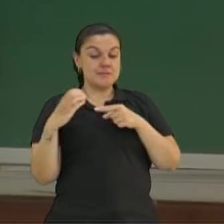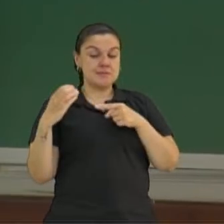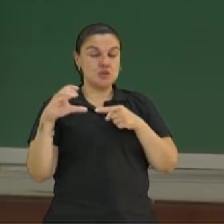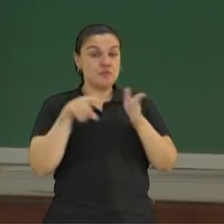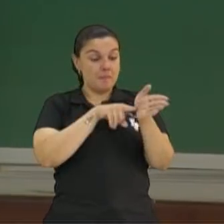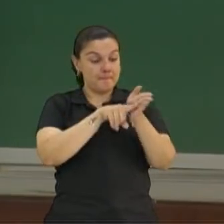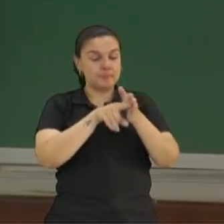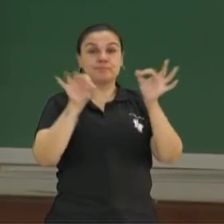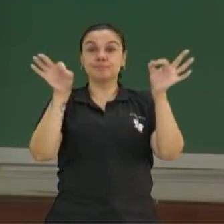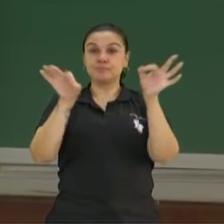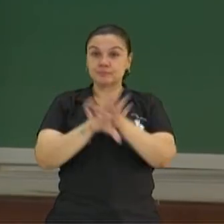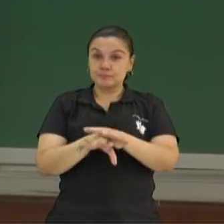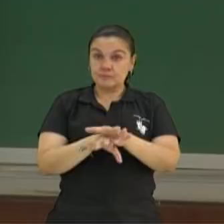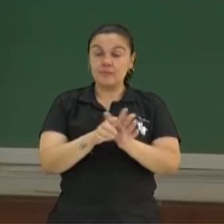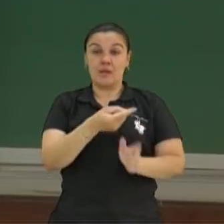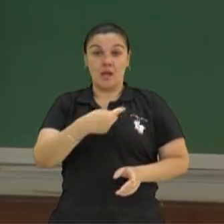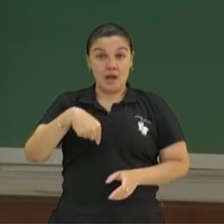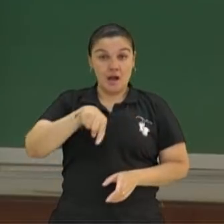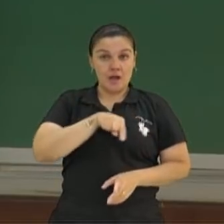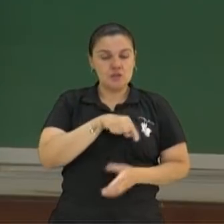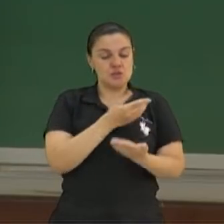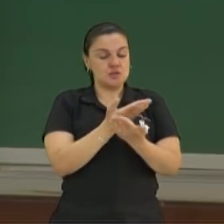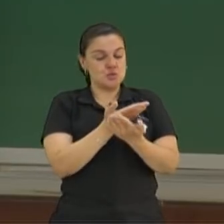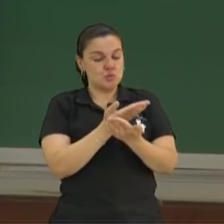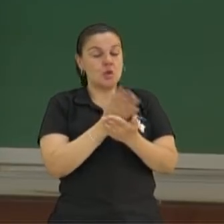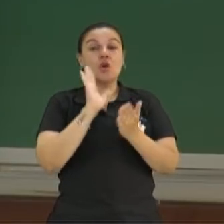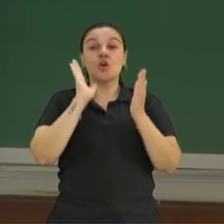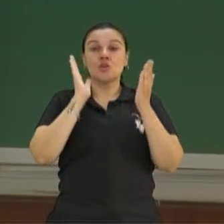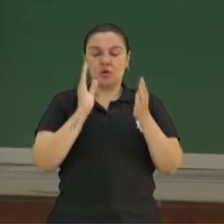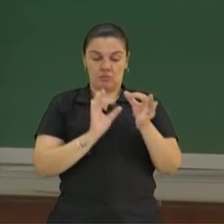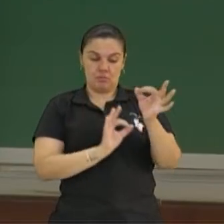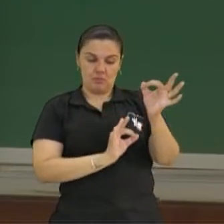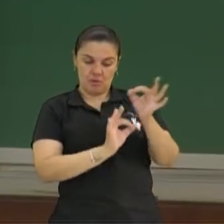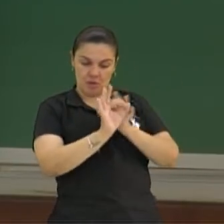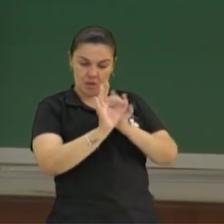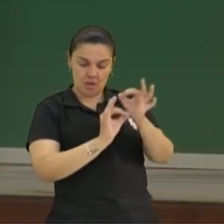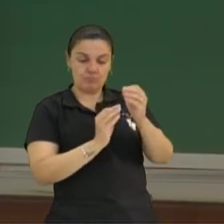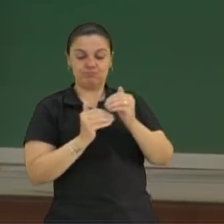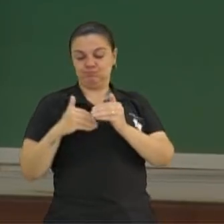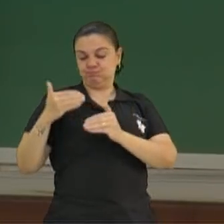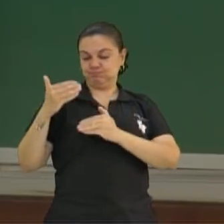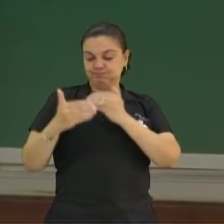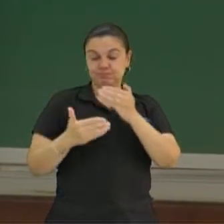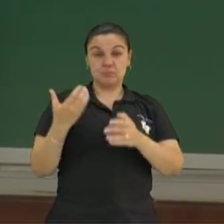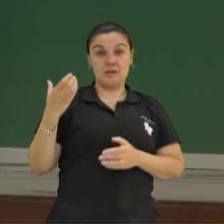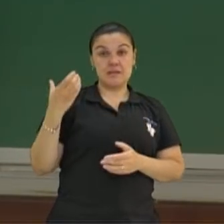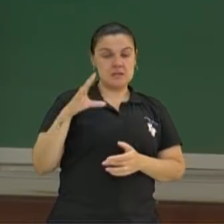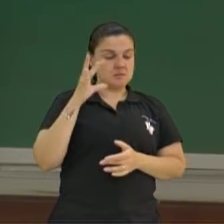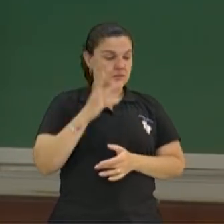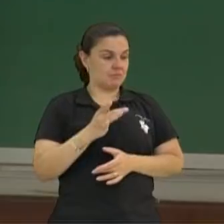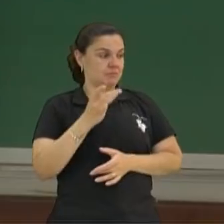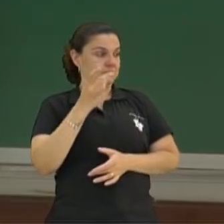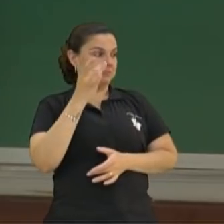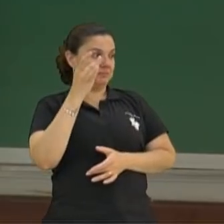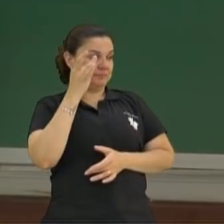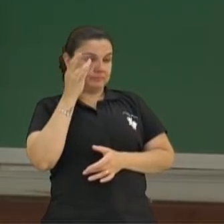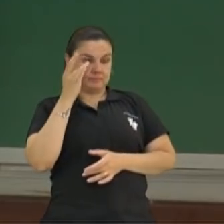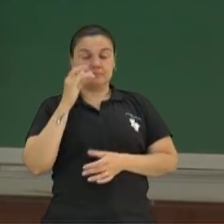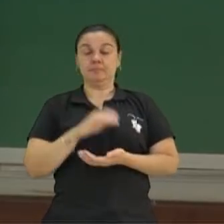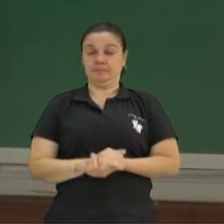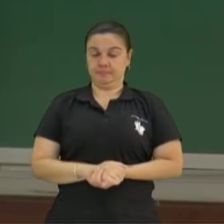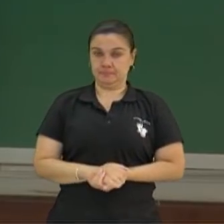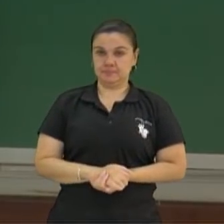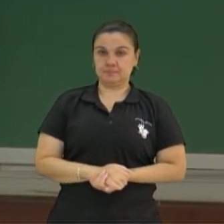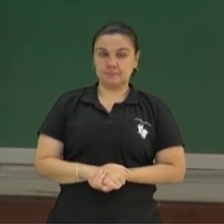científico, nós estamos trabalhando com conhecimento que foi submetido a um processo científico de verificação e de